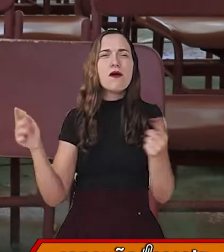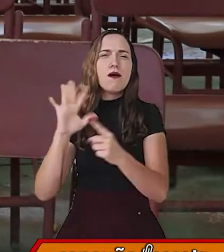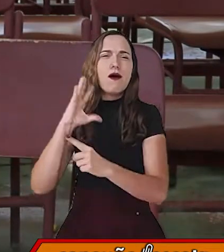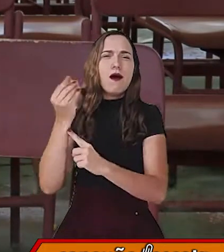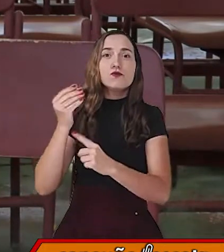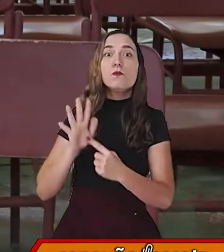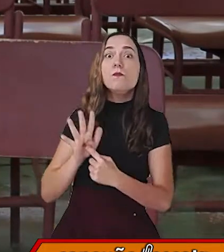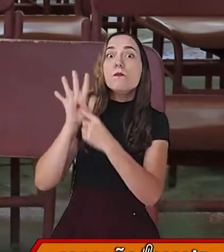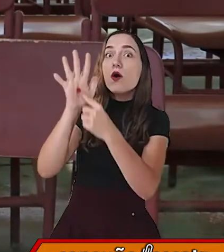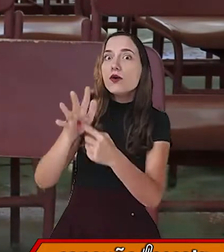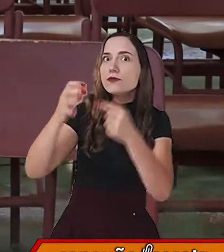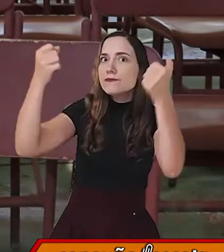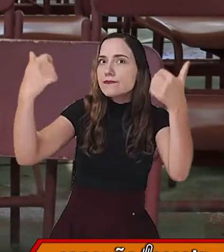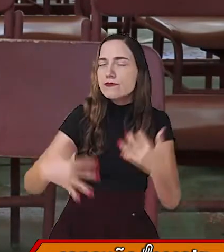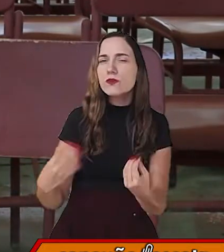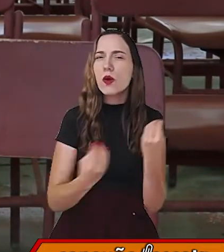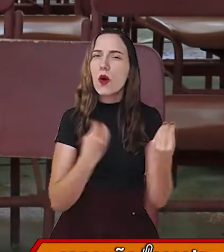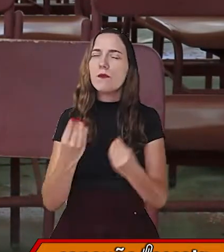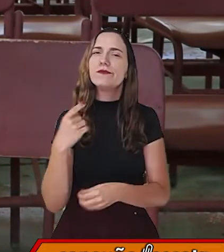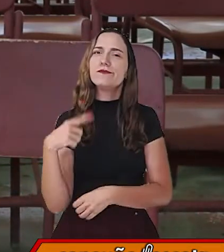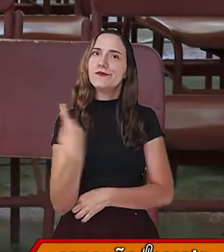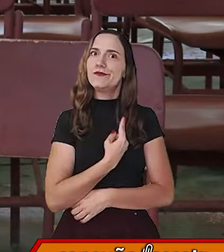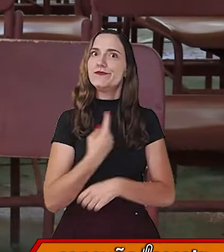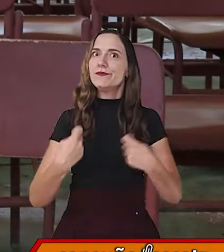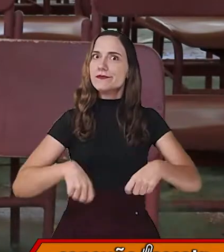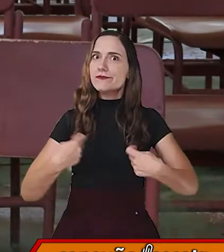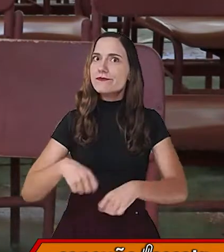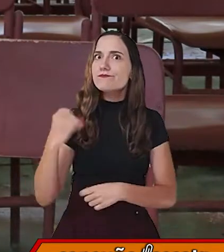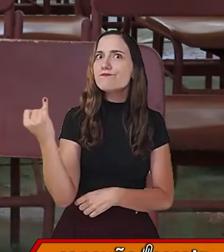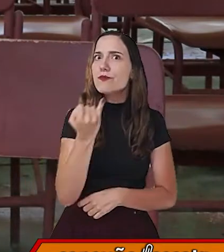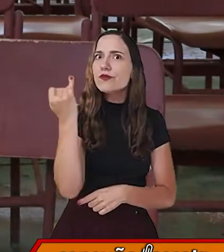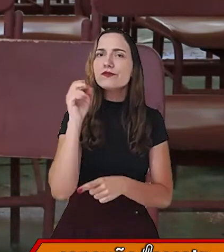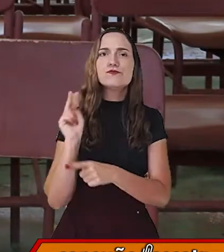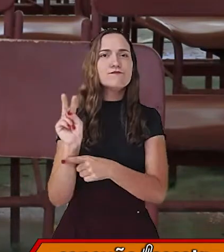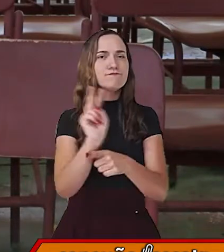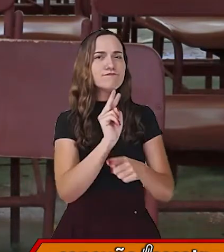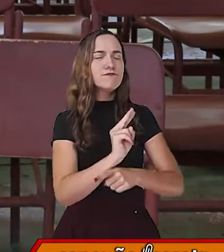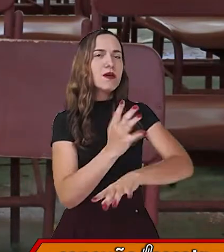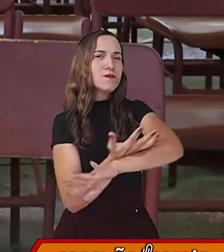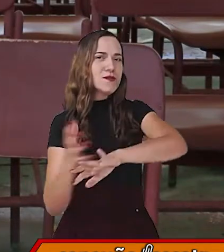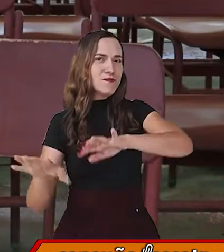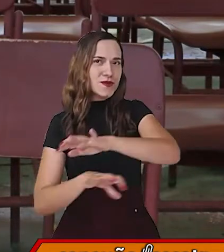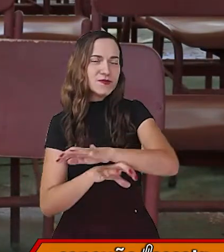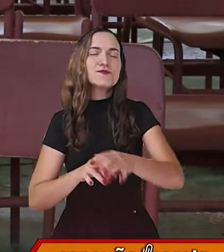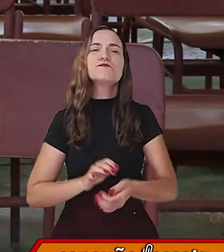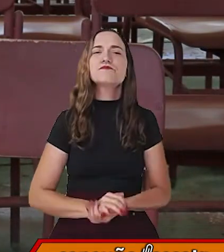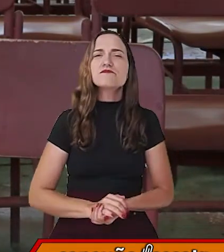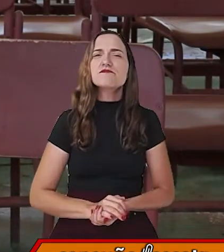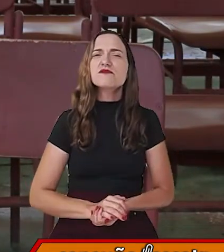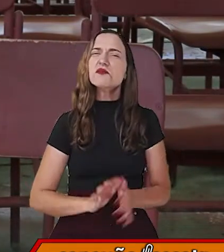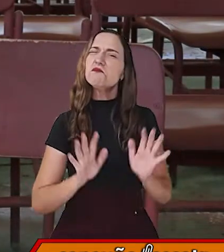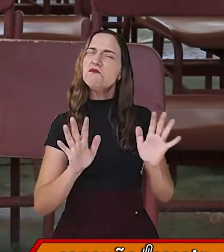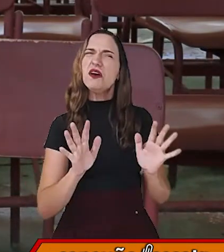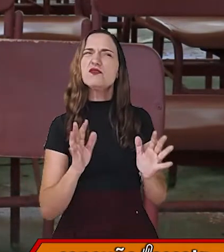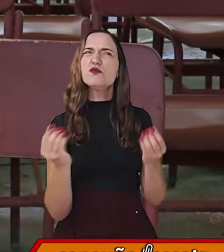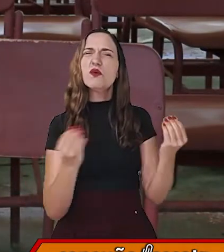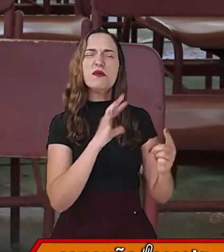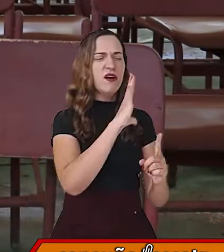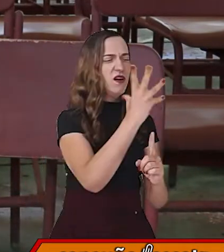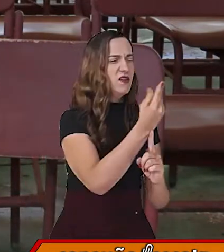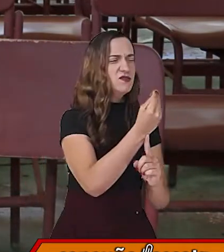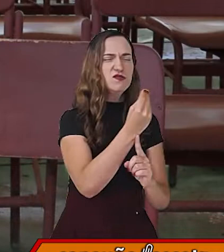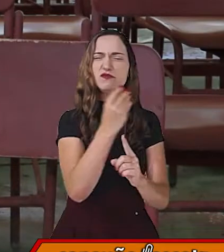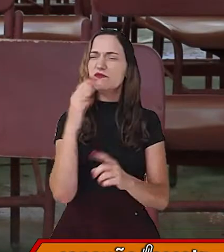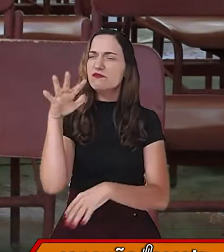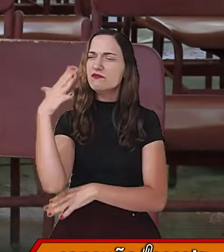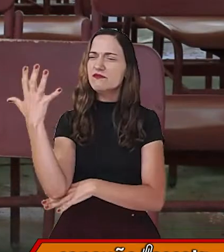manifestações artísticas para falar da nossa importância de preservar esse meio ambiente. Pollyanna, tem a ver arte e meio